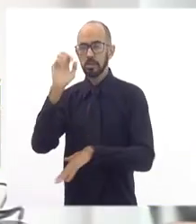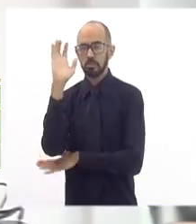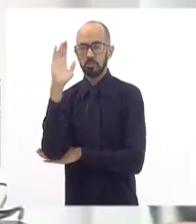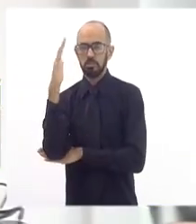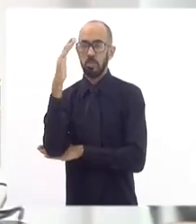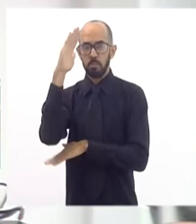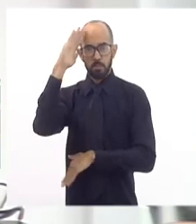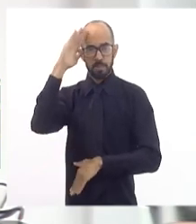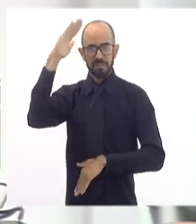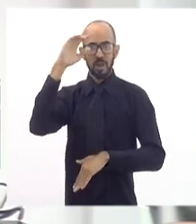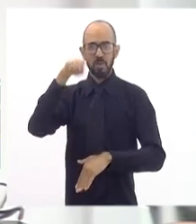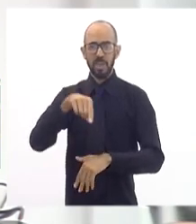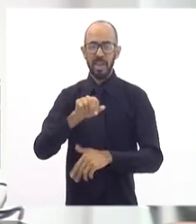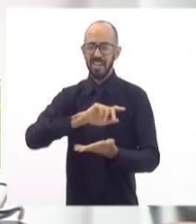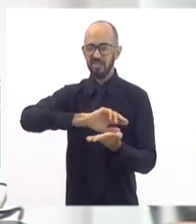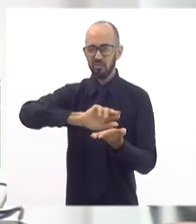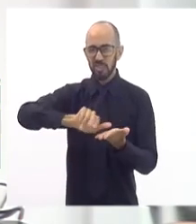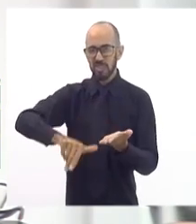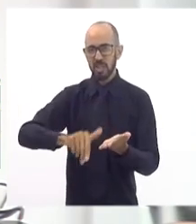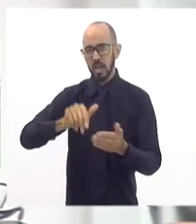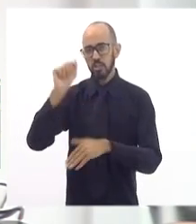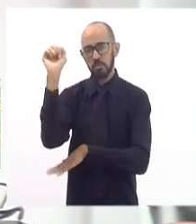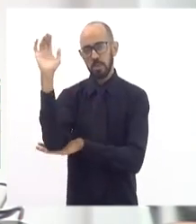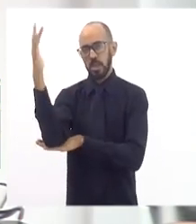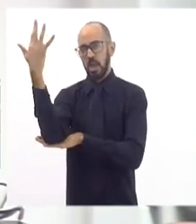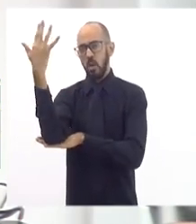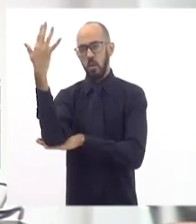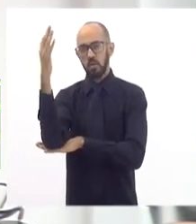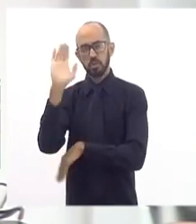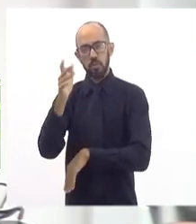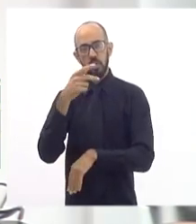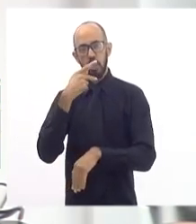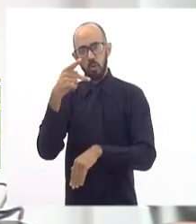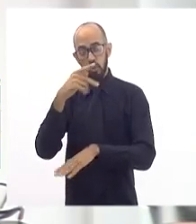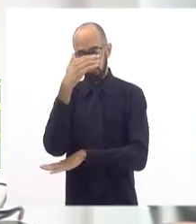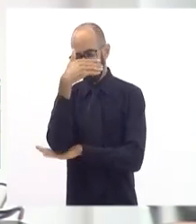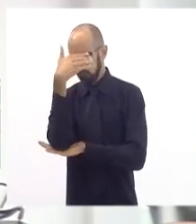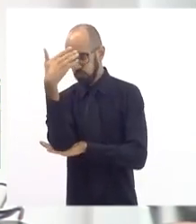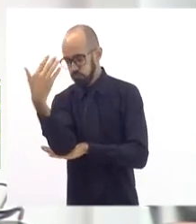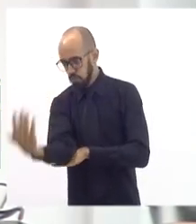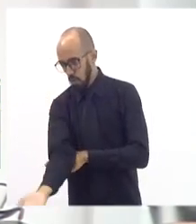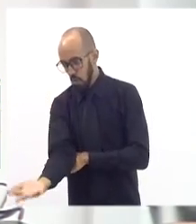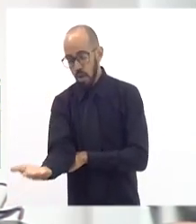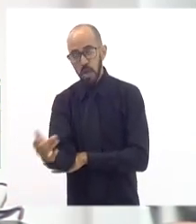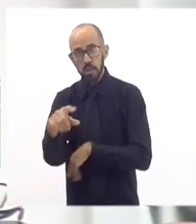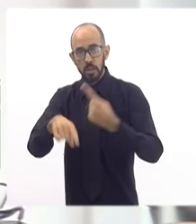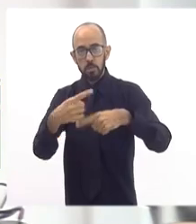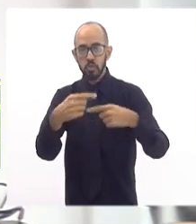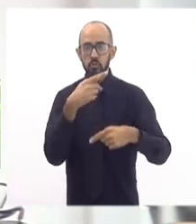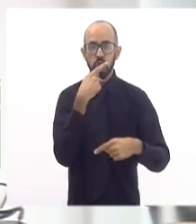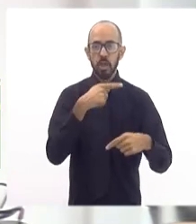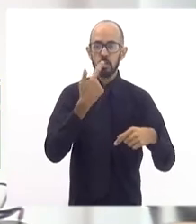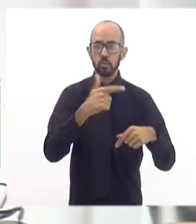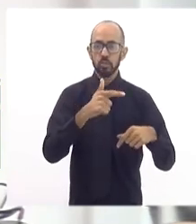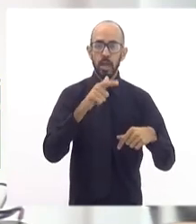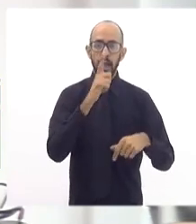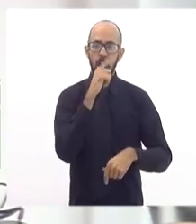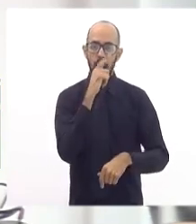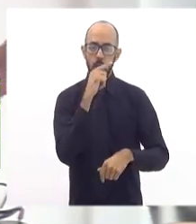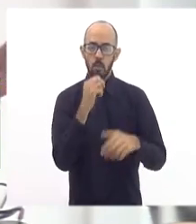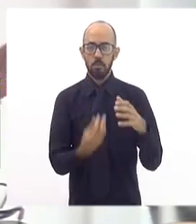principais patrimônios que é diversidade ambiental alguém aqui já falou a desmatamento da Mata Atlântica ao mesmo tempo diz que não tem água para fazer